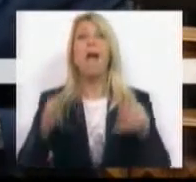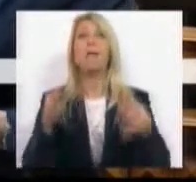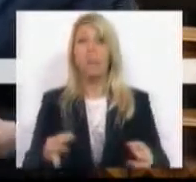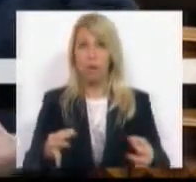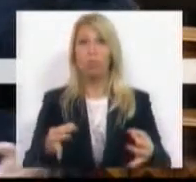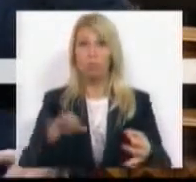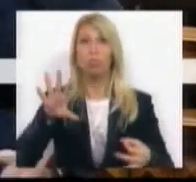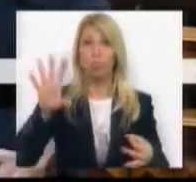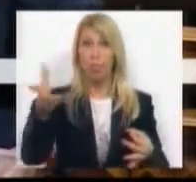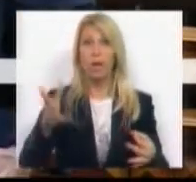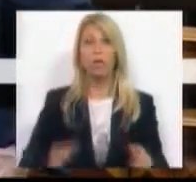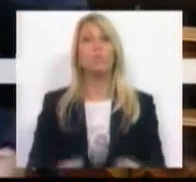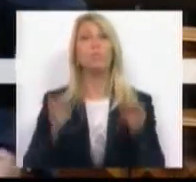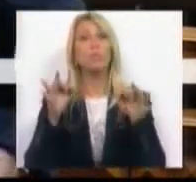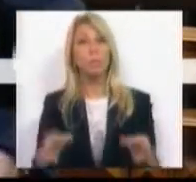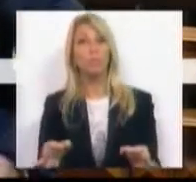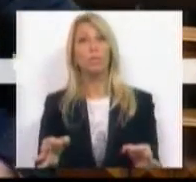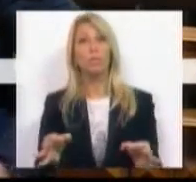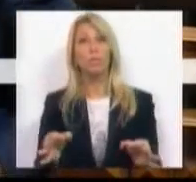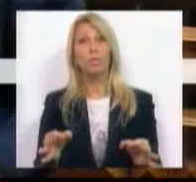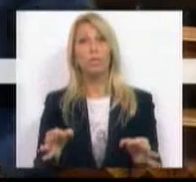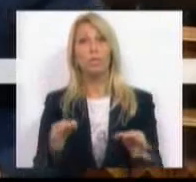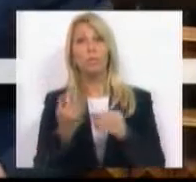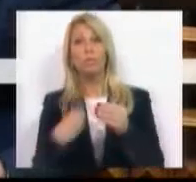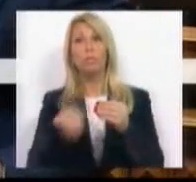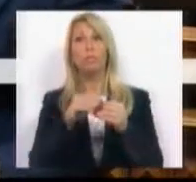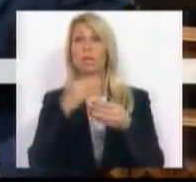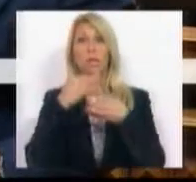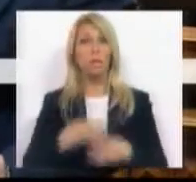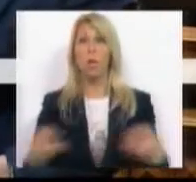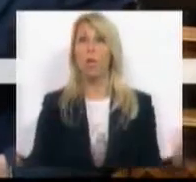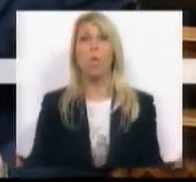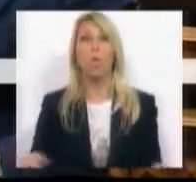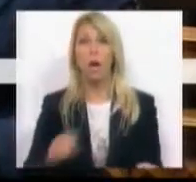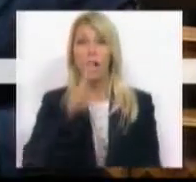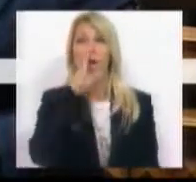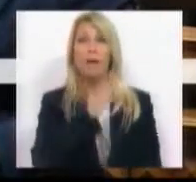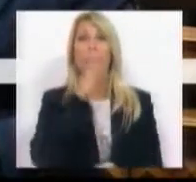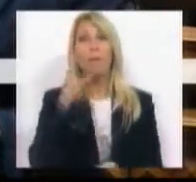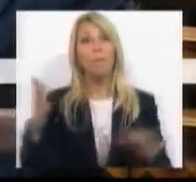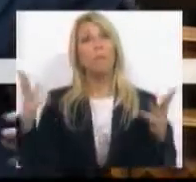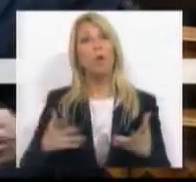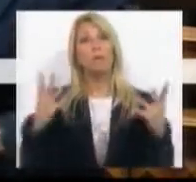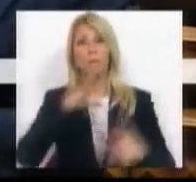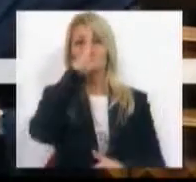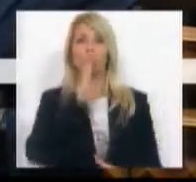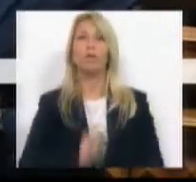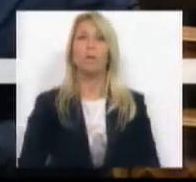do país e o adiamento, o acrescentar de incerteza à execução do Orçamento de